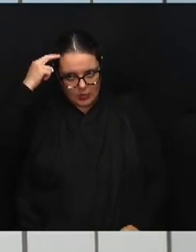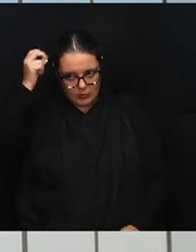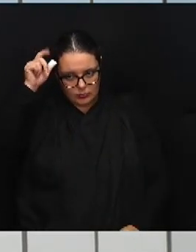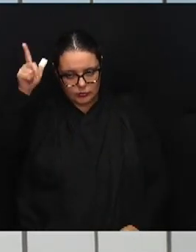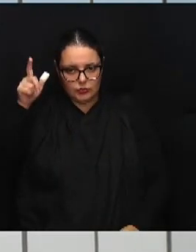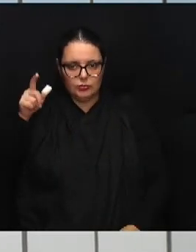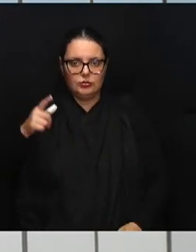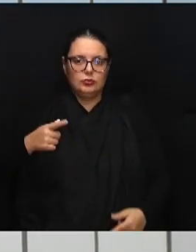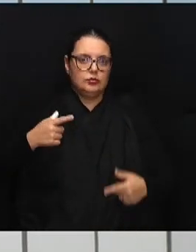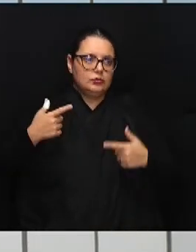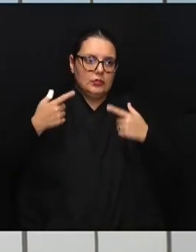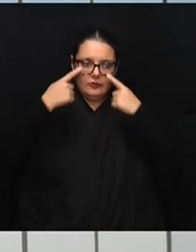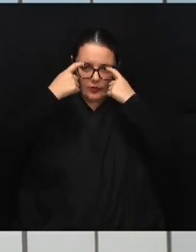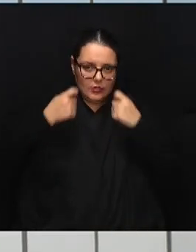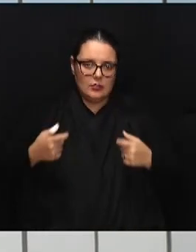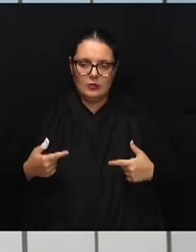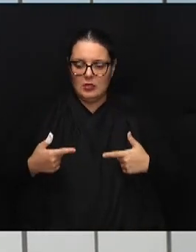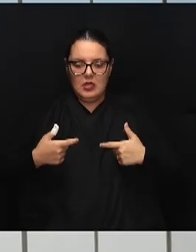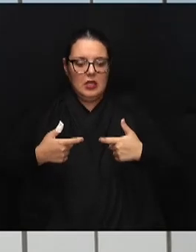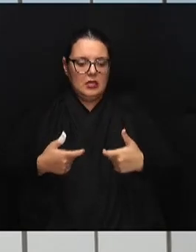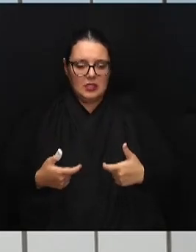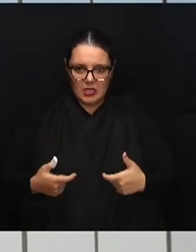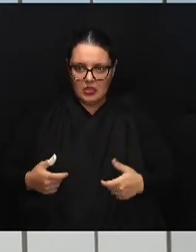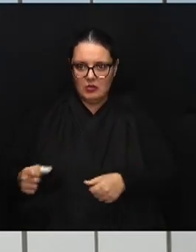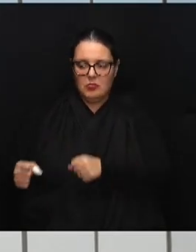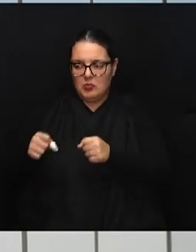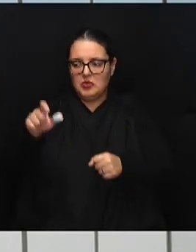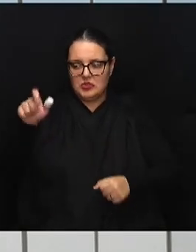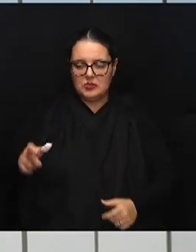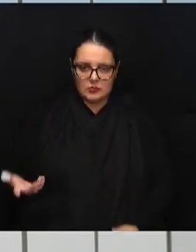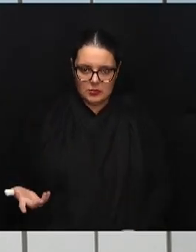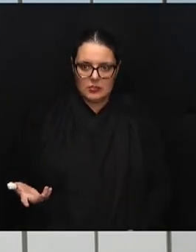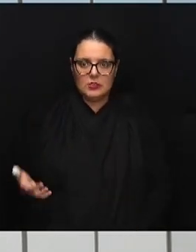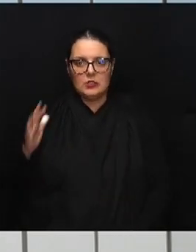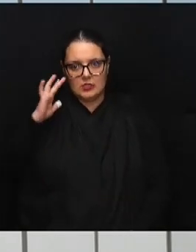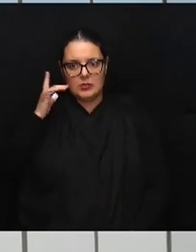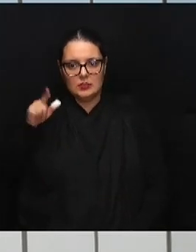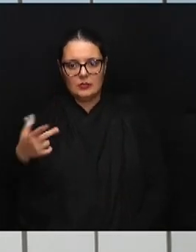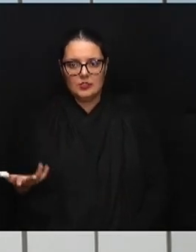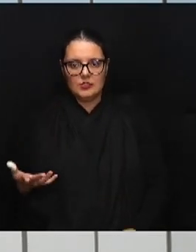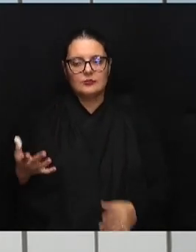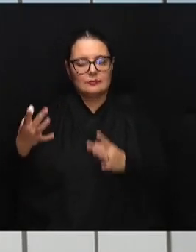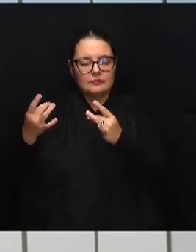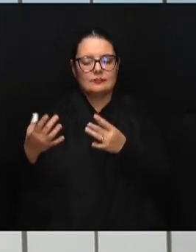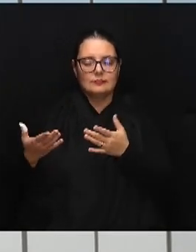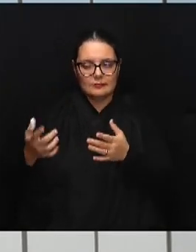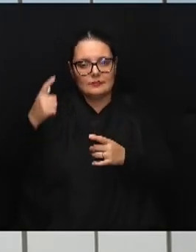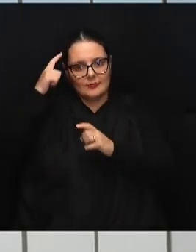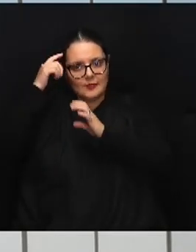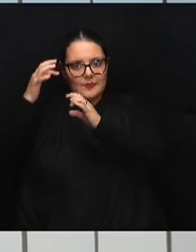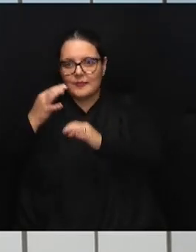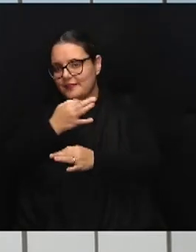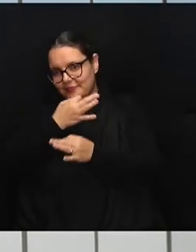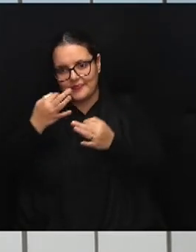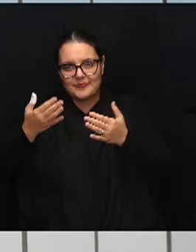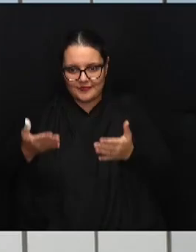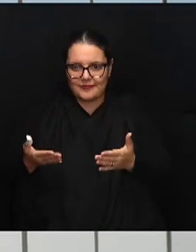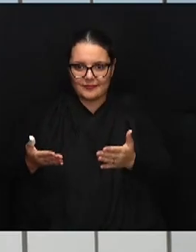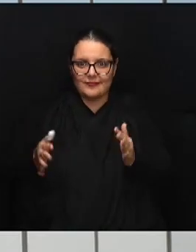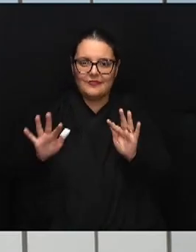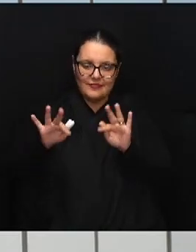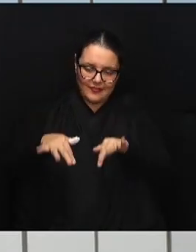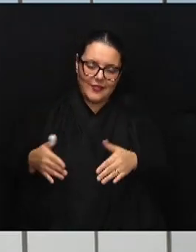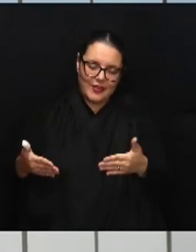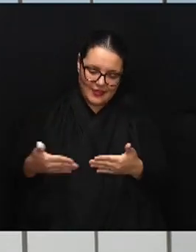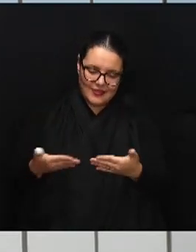domínio, à hierarquia sobre o outro, o poder sobre o outro, né? Então, acho que você trouxe uma reflexão perfeita para esse